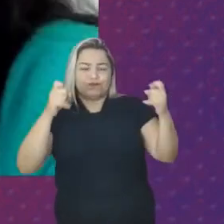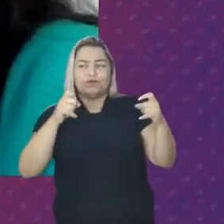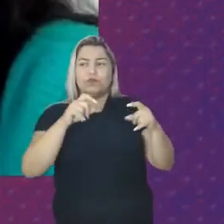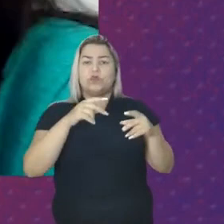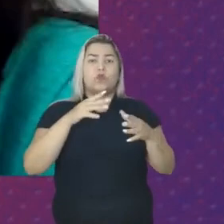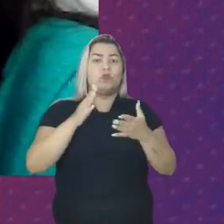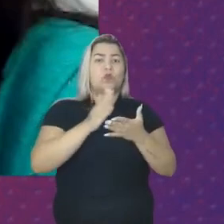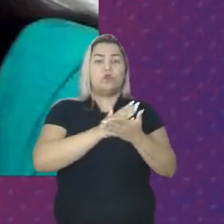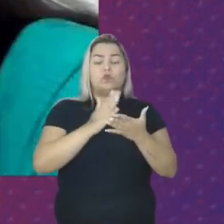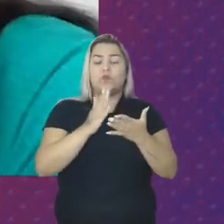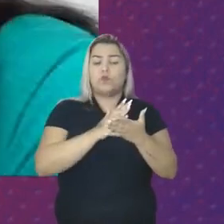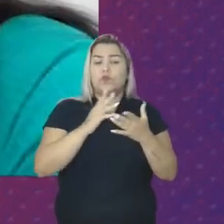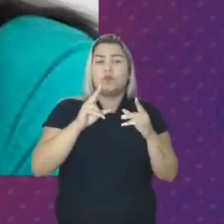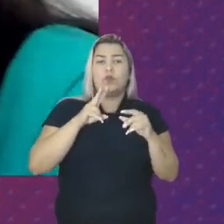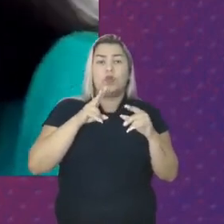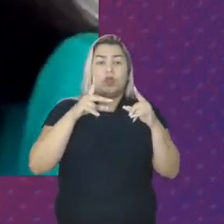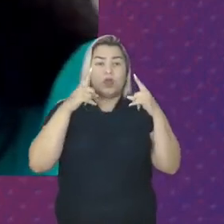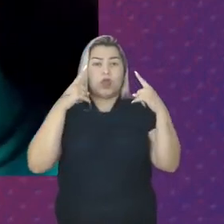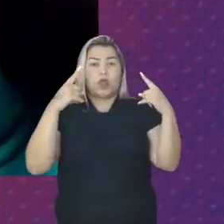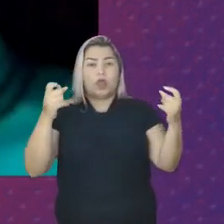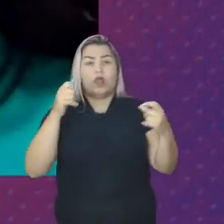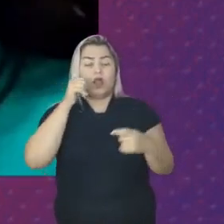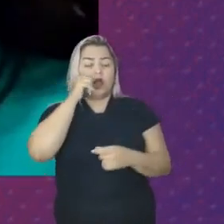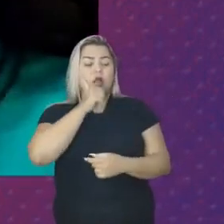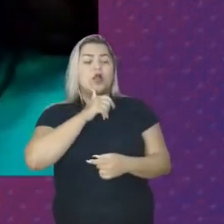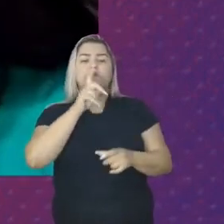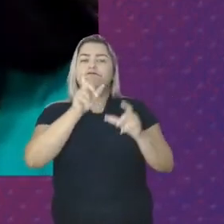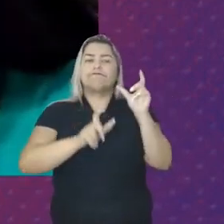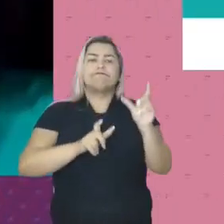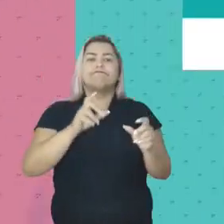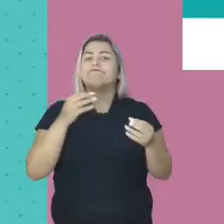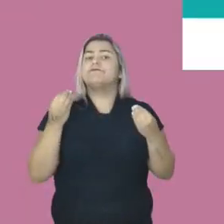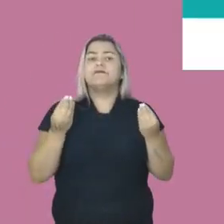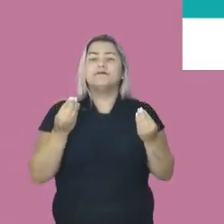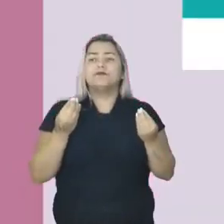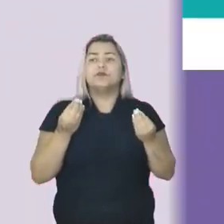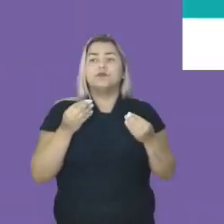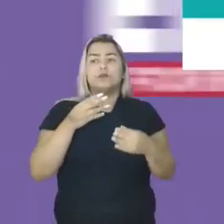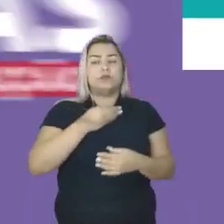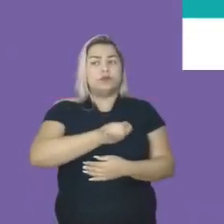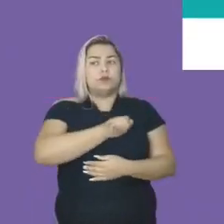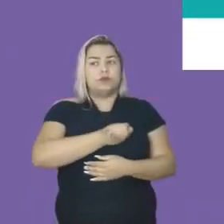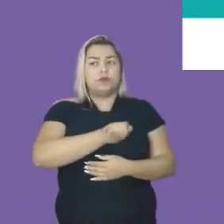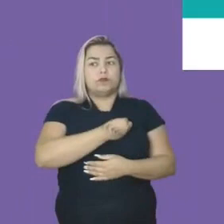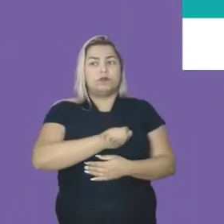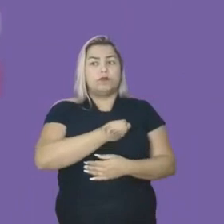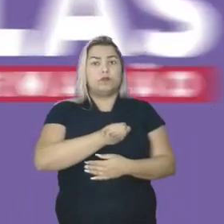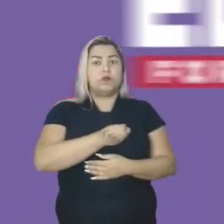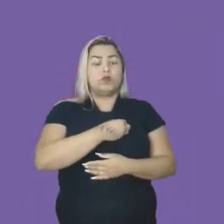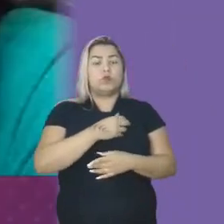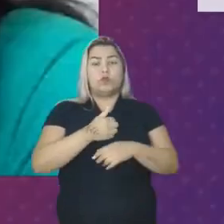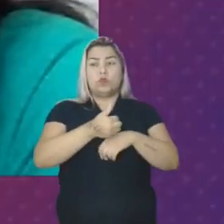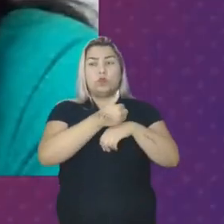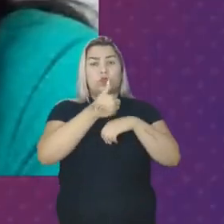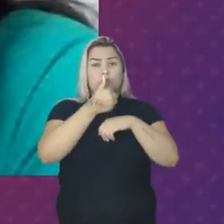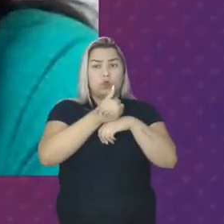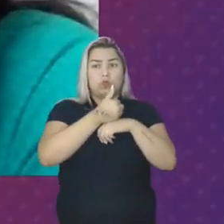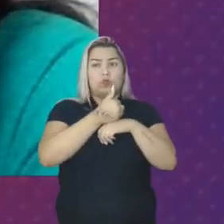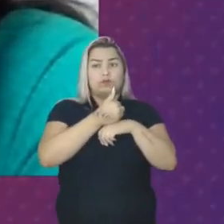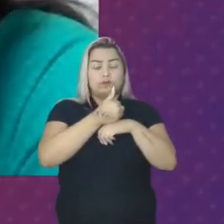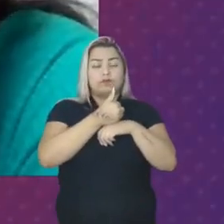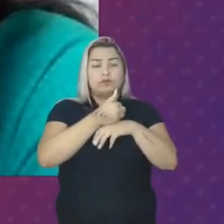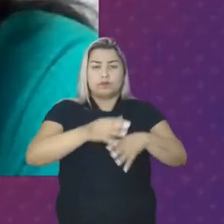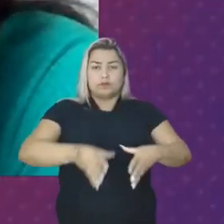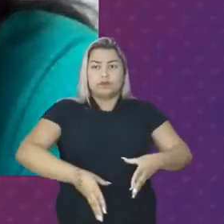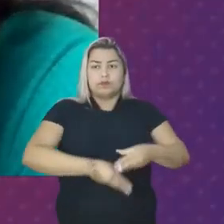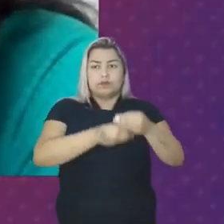de violência, quem são essas mulheres, a região que elas vivem, que a partir do golpe que foi